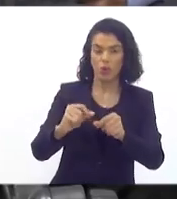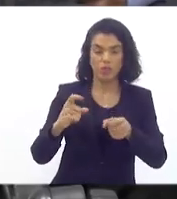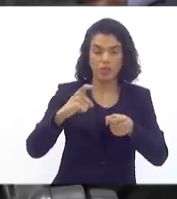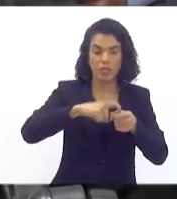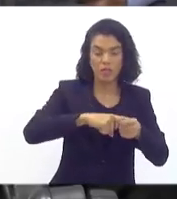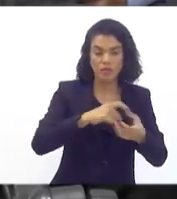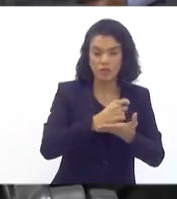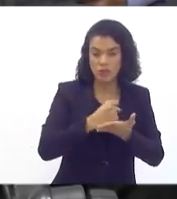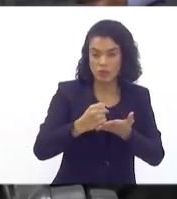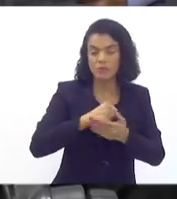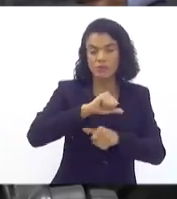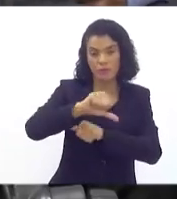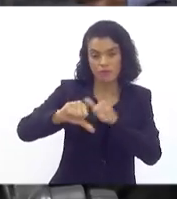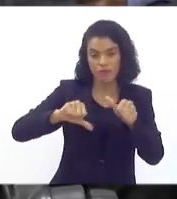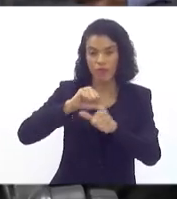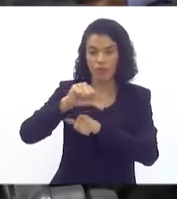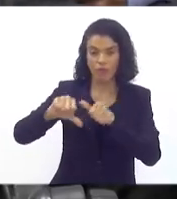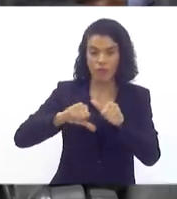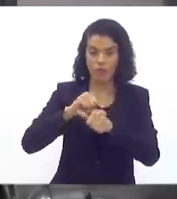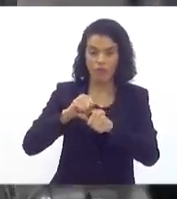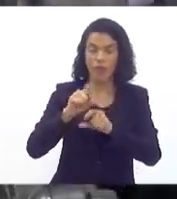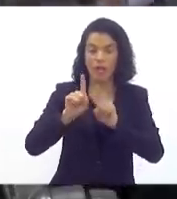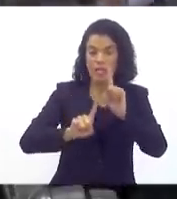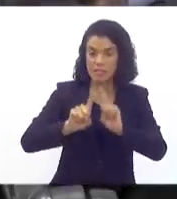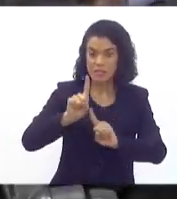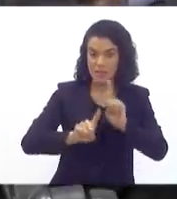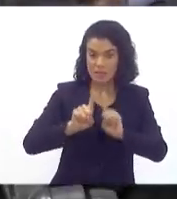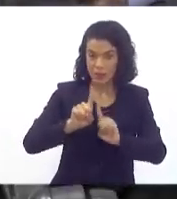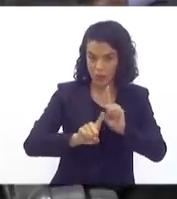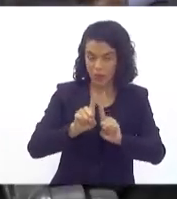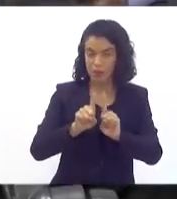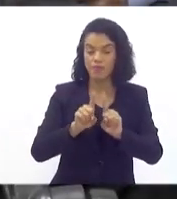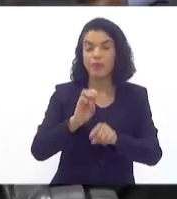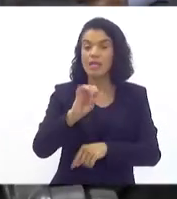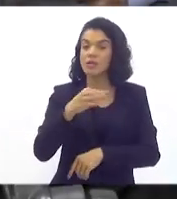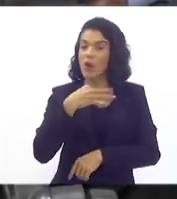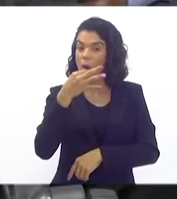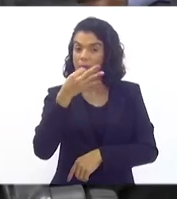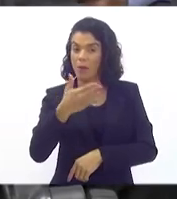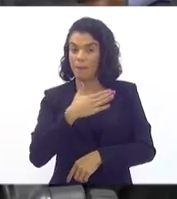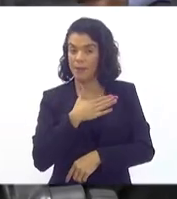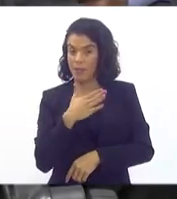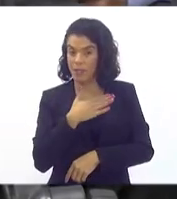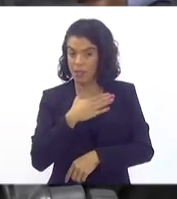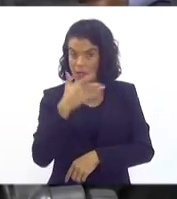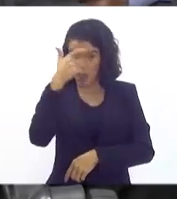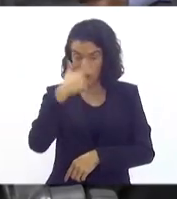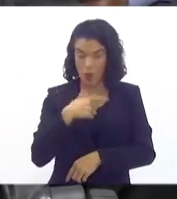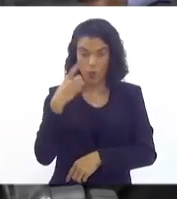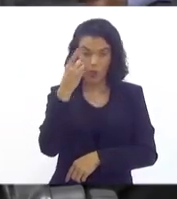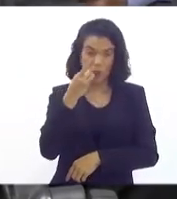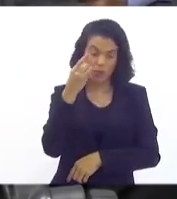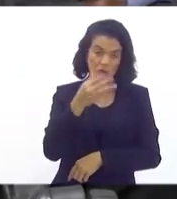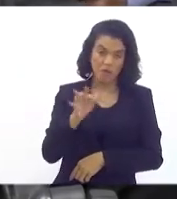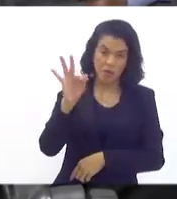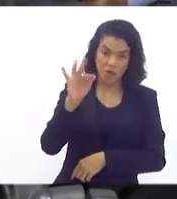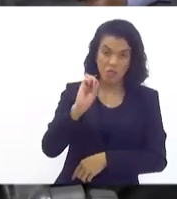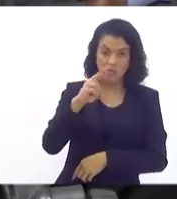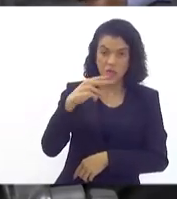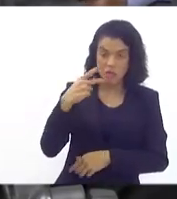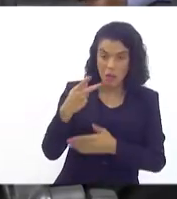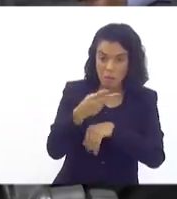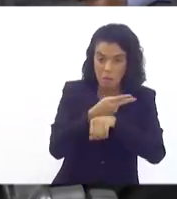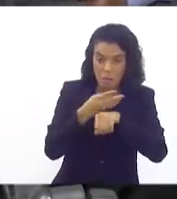serem renovadas através do processo licitatório Isso é uma posição minha como Deputado se for fazer o histórico